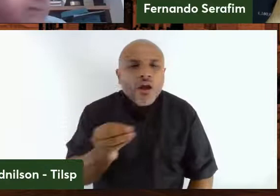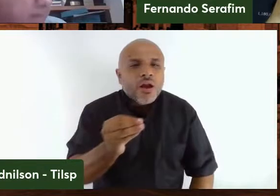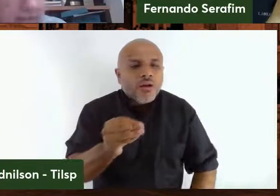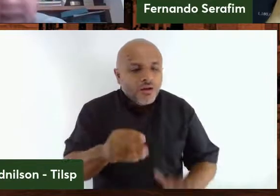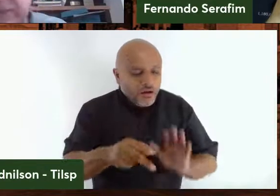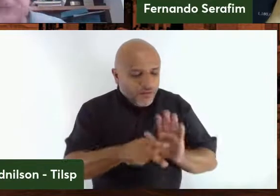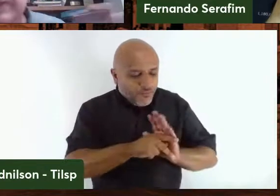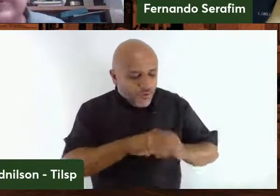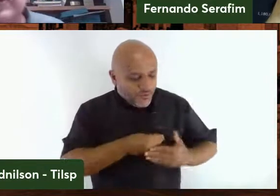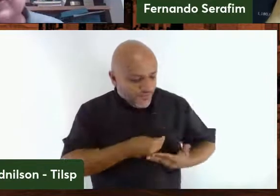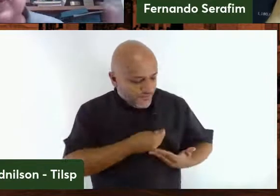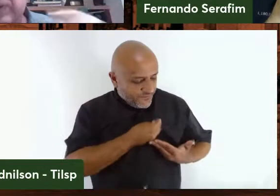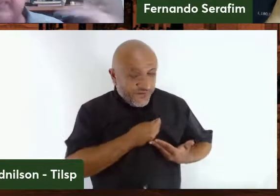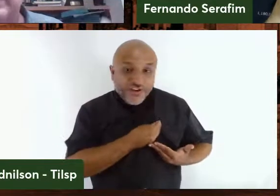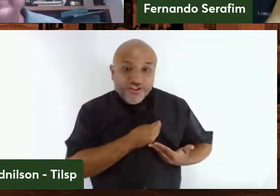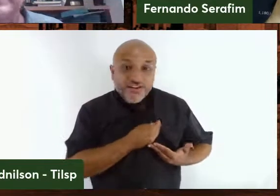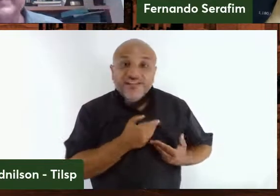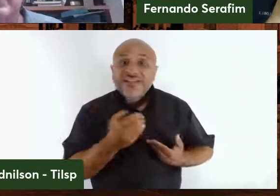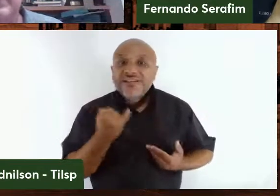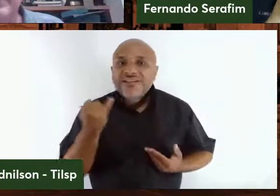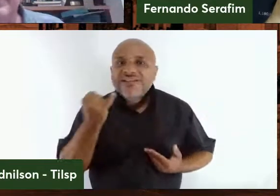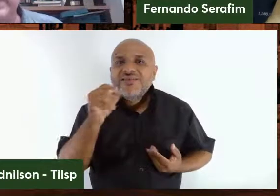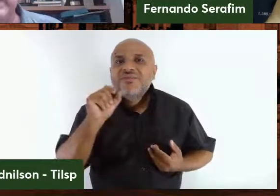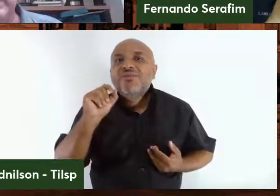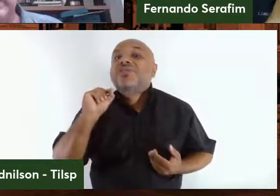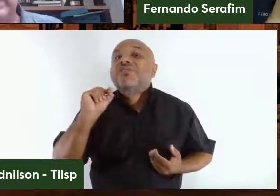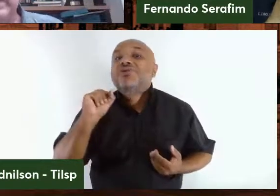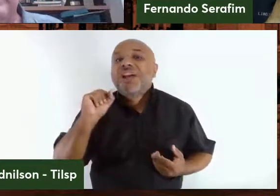e, mais importante de tudo, a tua imaginação.